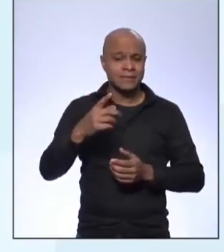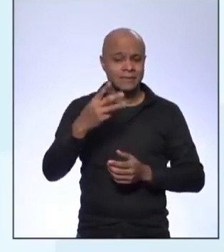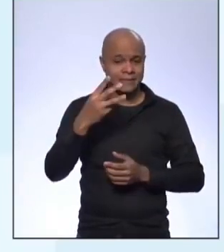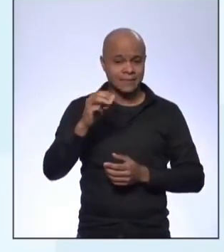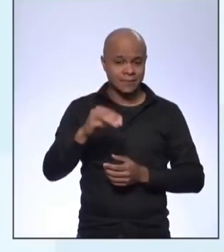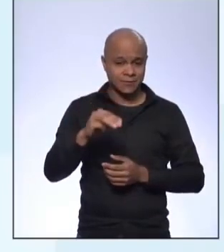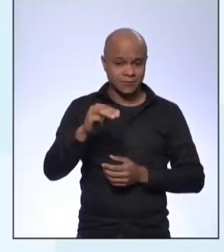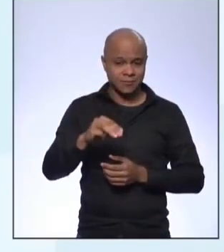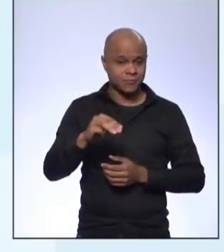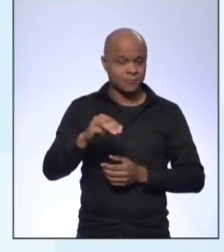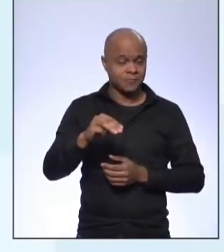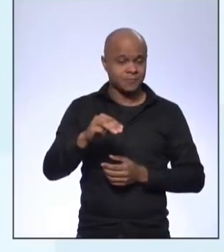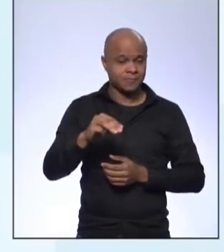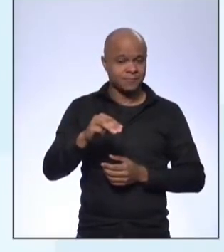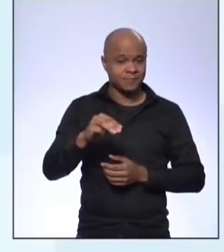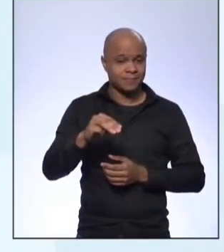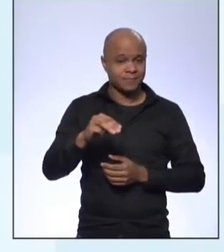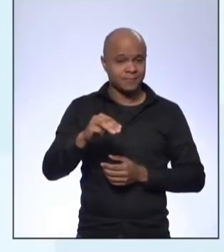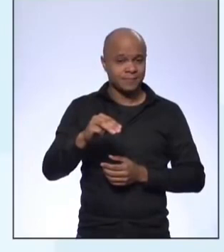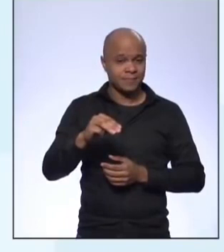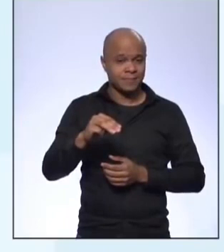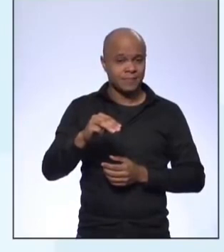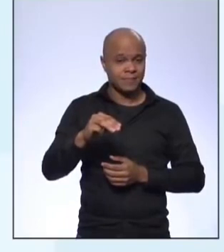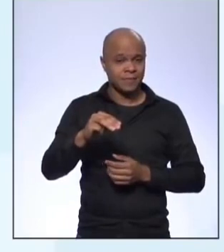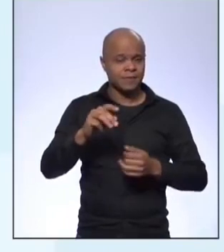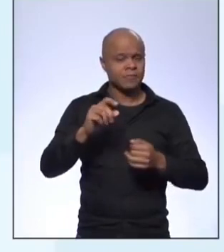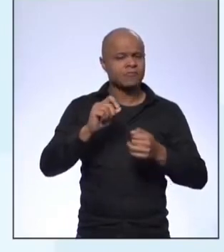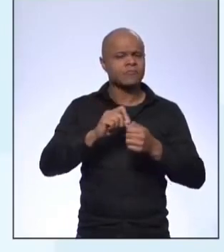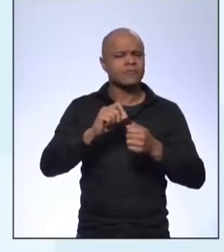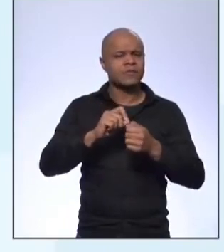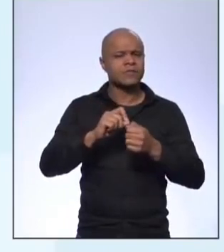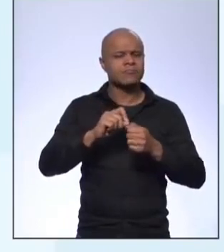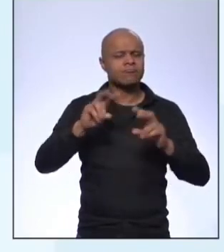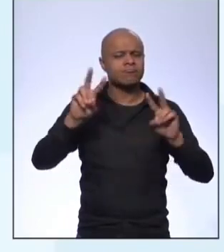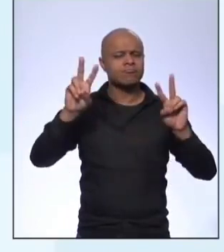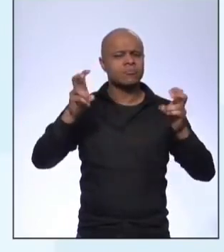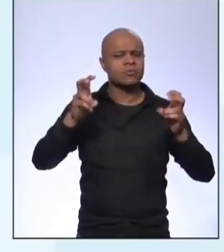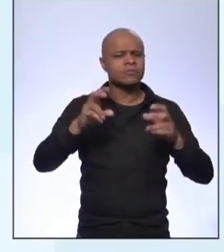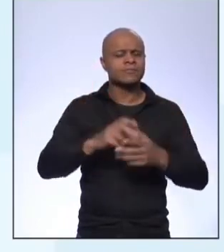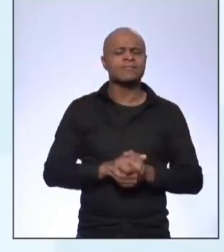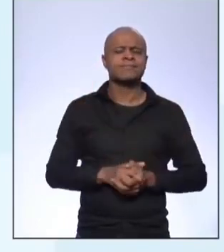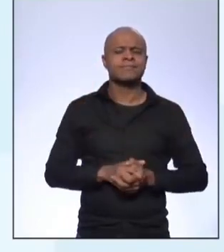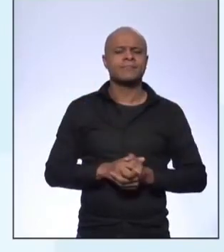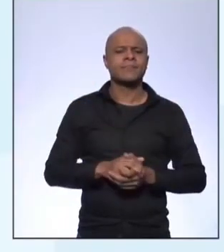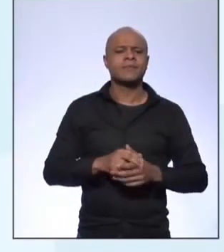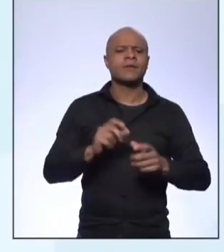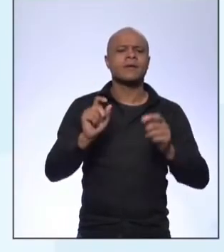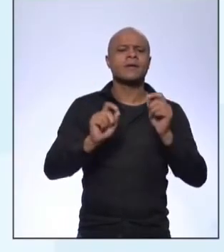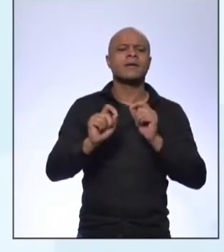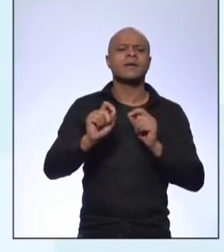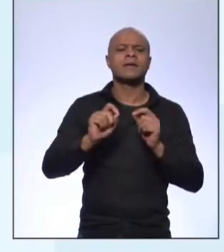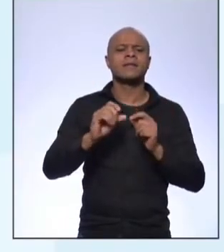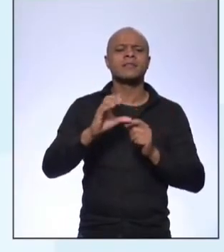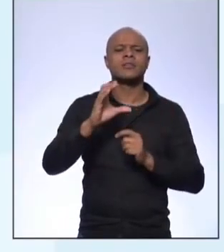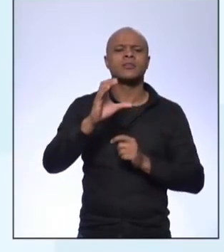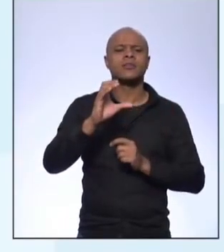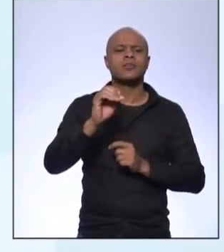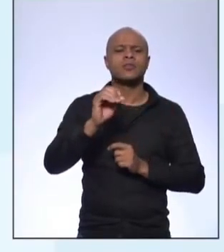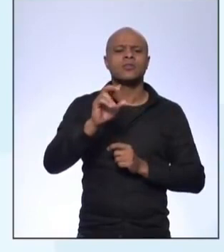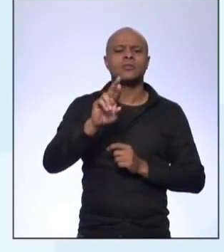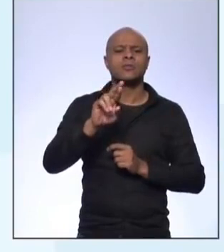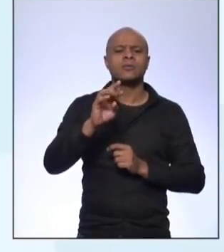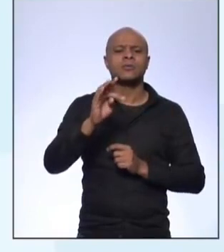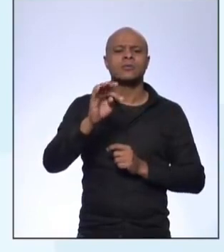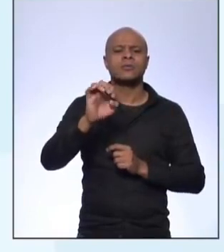3 minutos, vocês vão criar uma hipótese para a gente. Quem seria Hernán Cortés, que é o conquistador